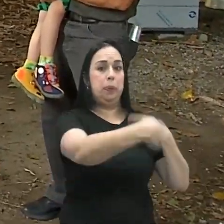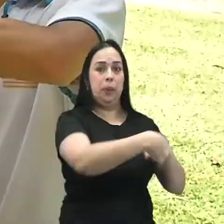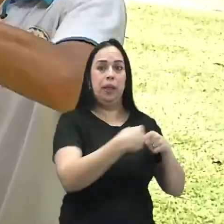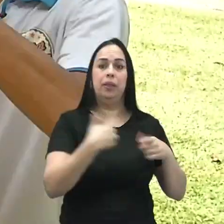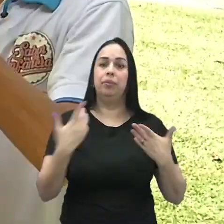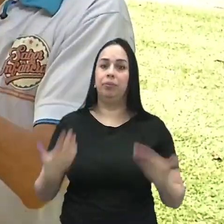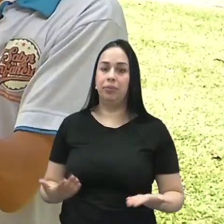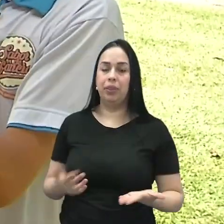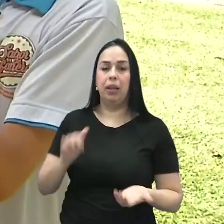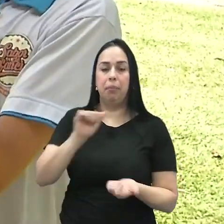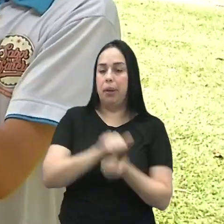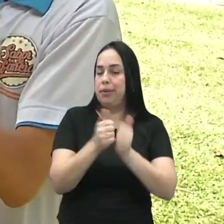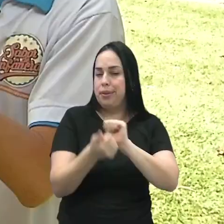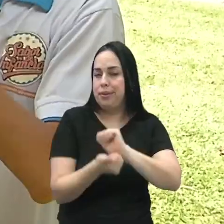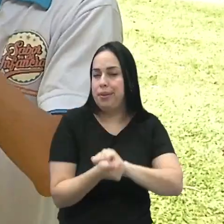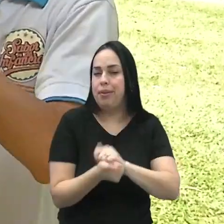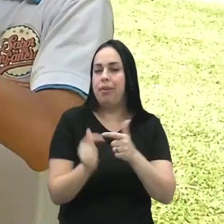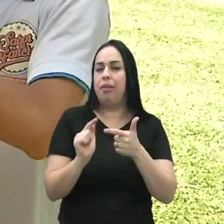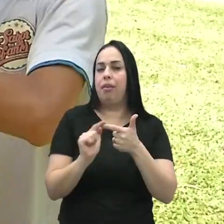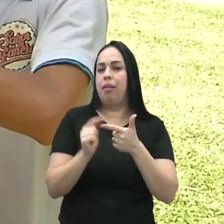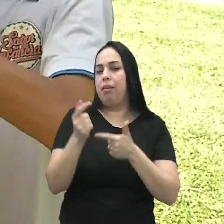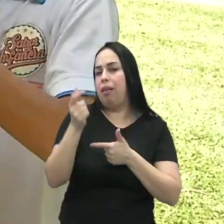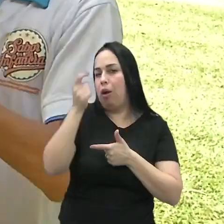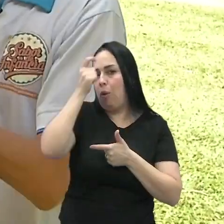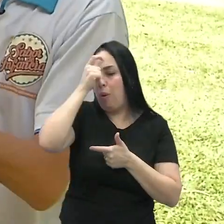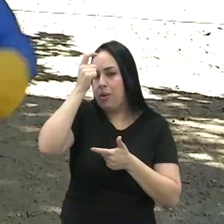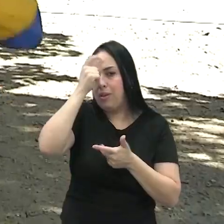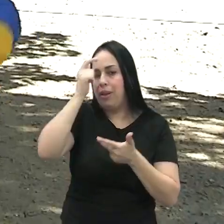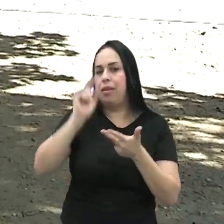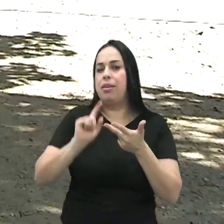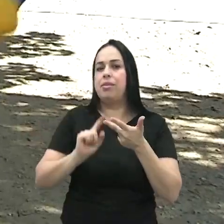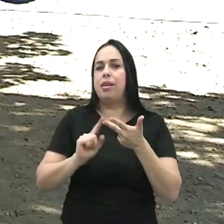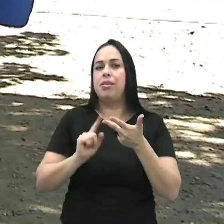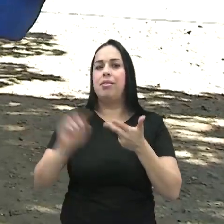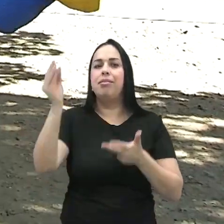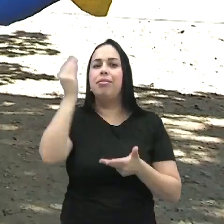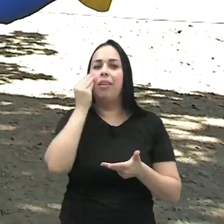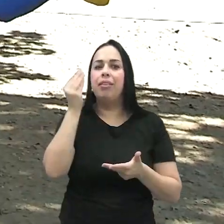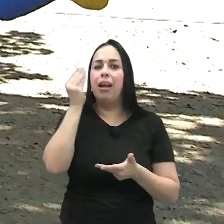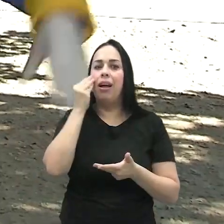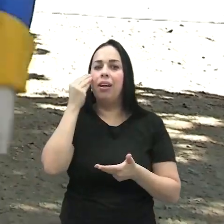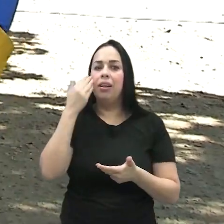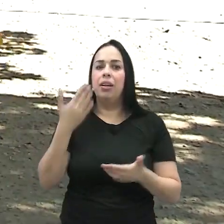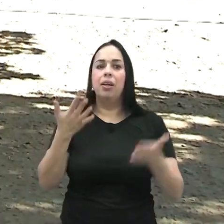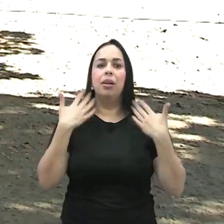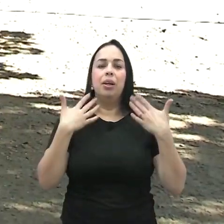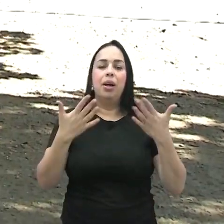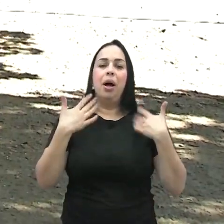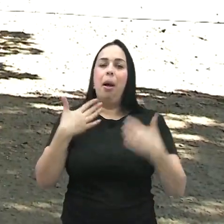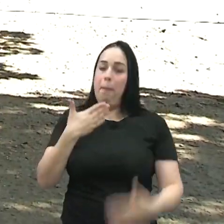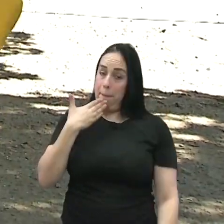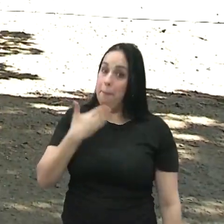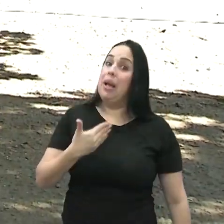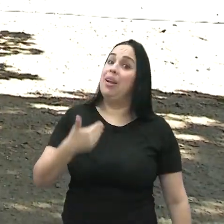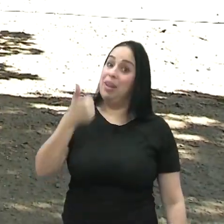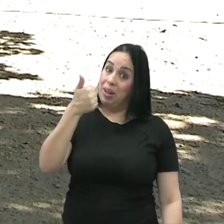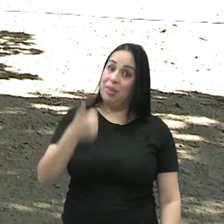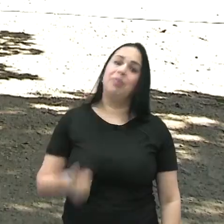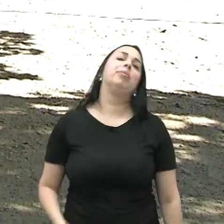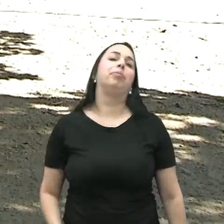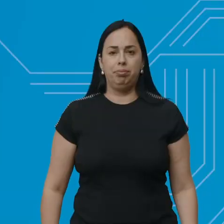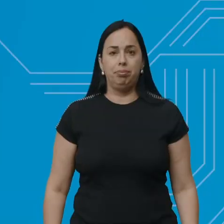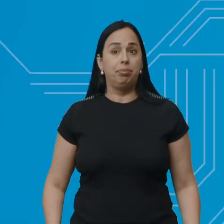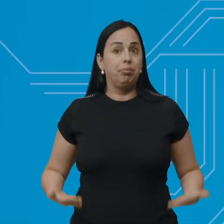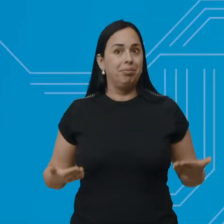desafios. Entre adaptação e conscientização, a busca por melhores condições também faz parte dessa